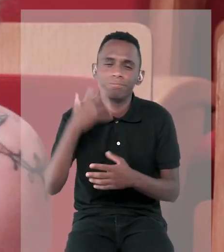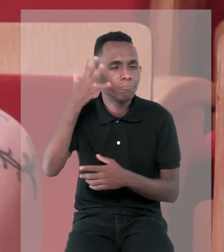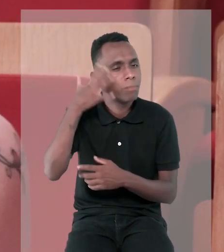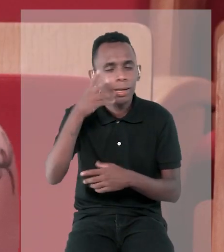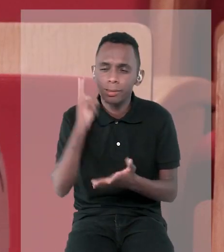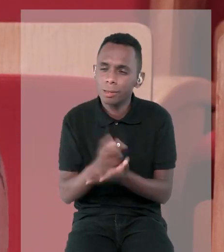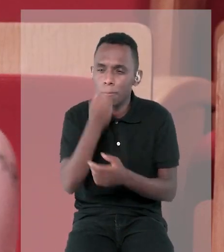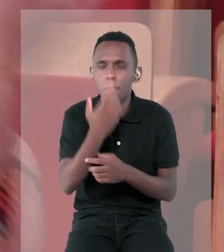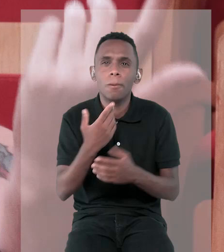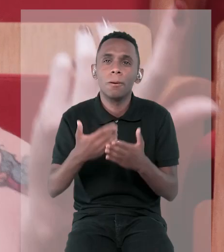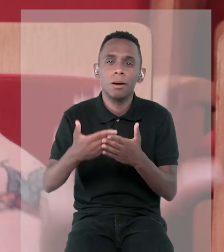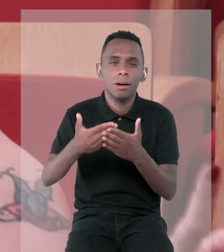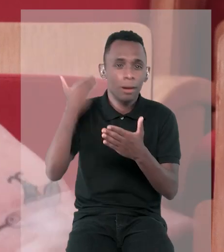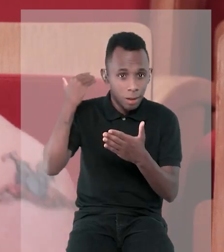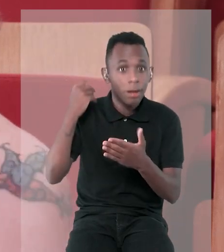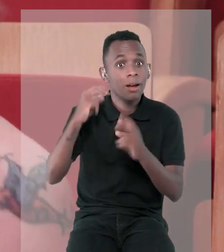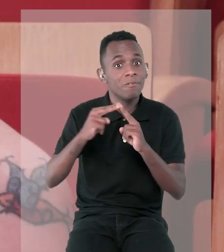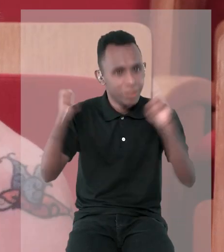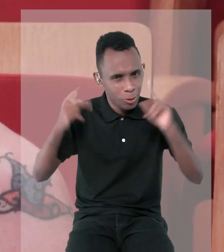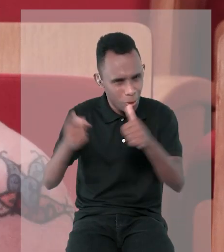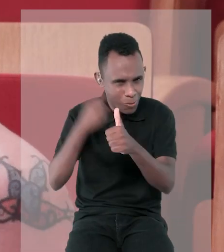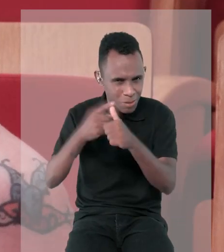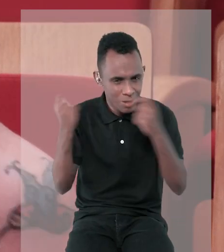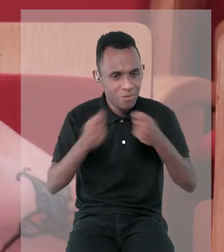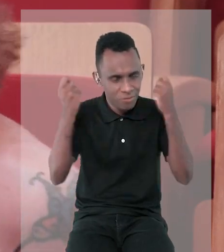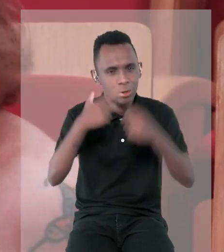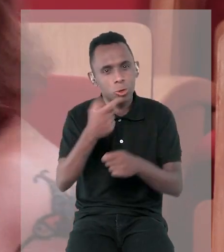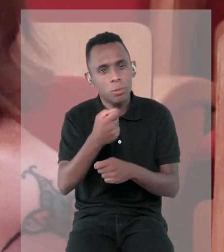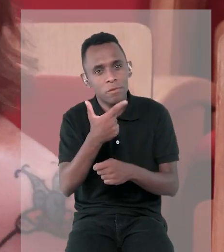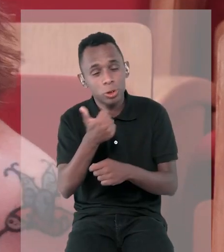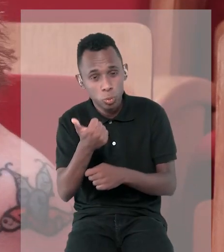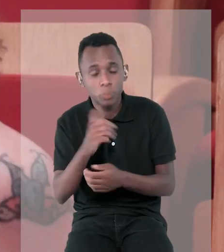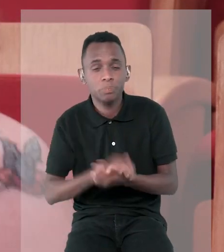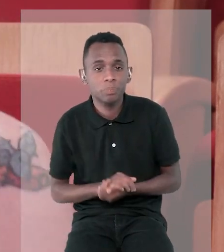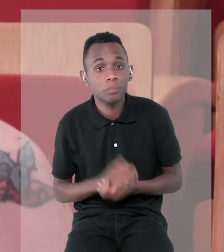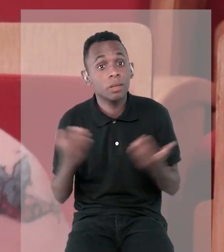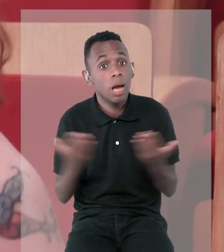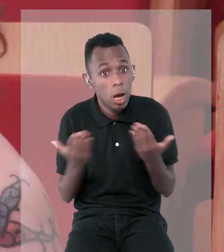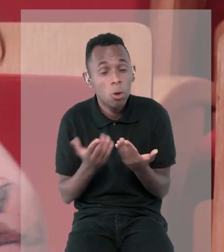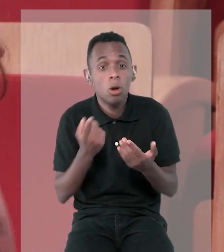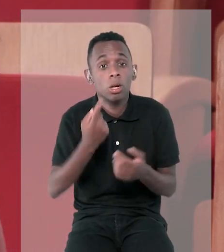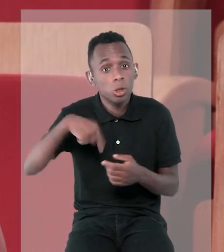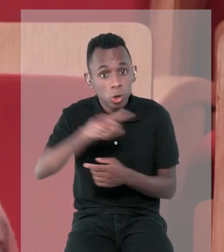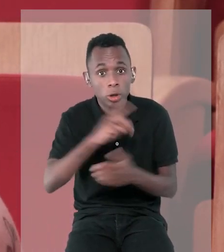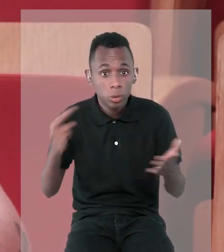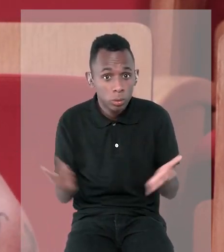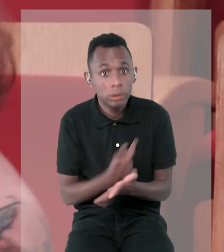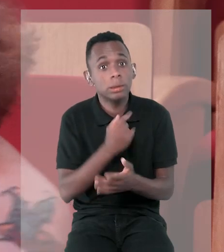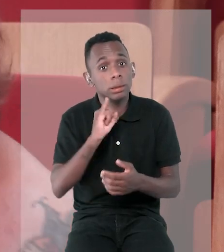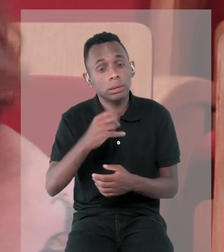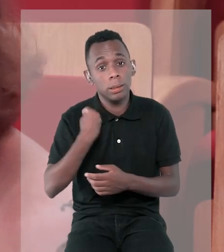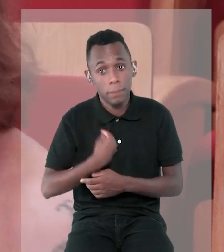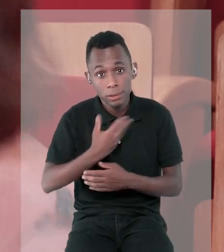e ele esteve com a gente na parte virtual, no primeiro festival, em 2021, e agora, então, a gente vai acontecer, gostaria muito da presença